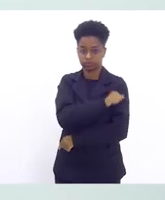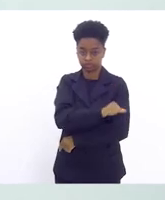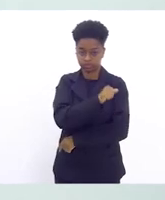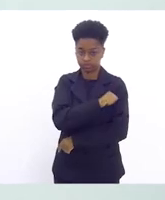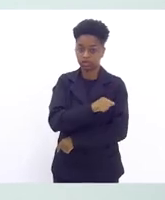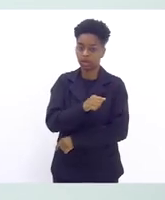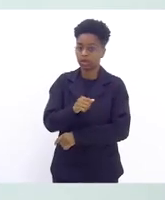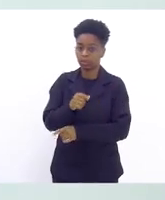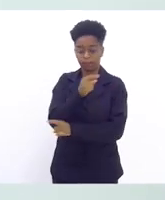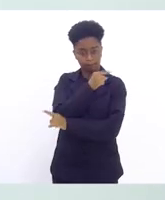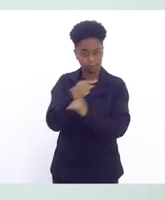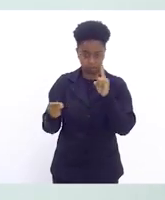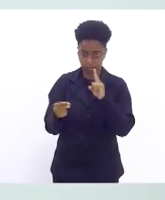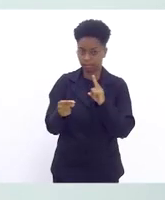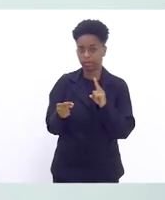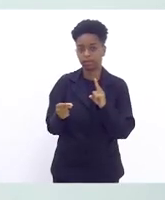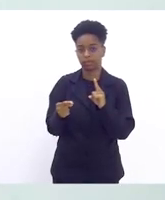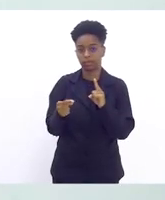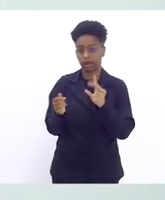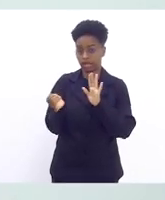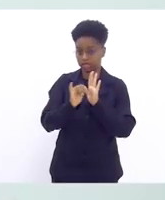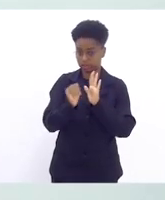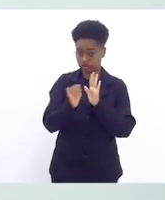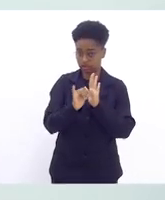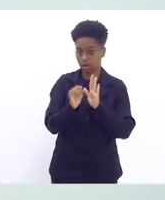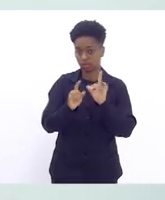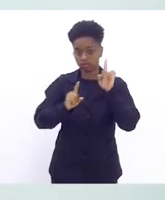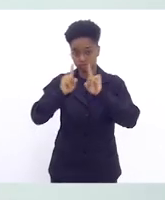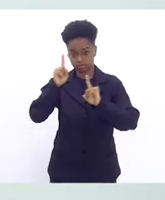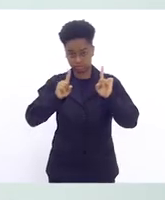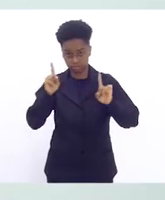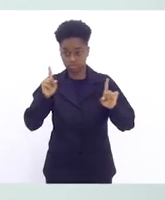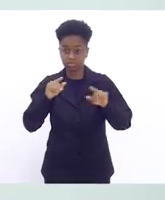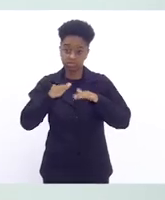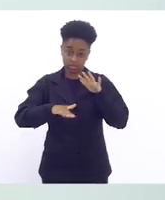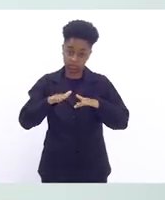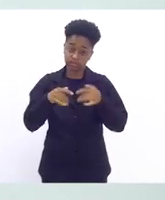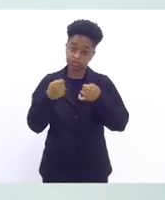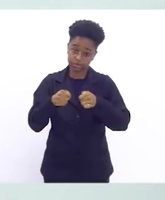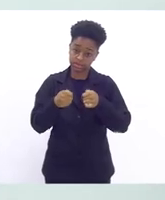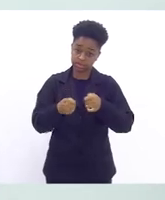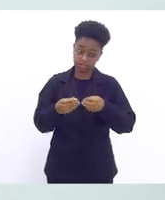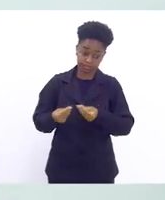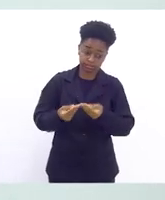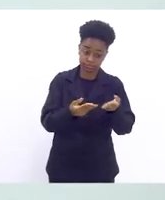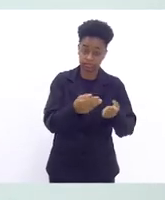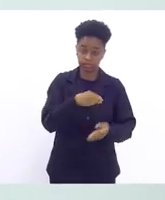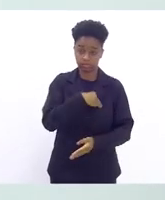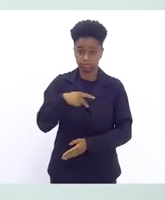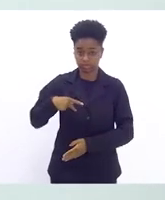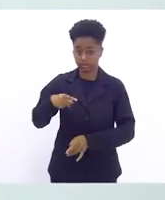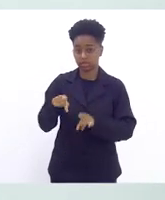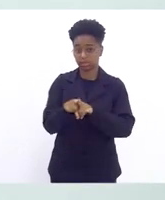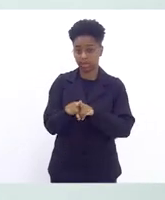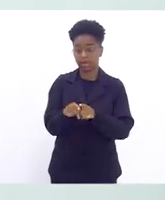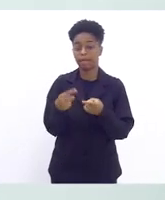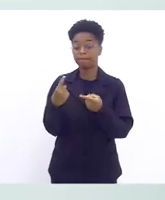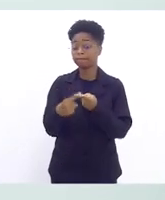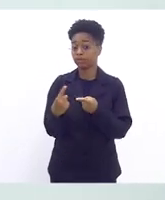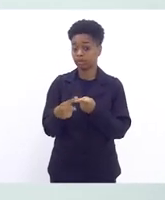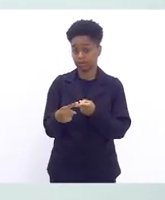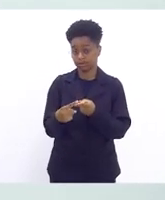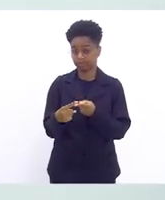impugnação a esse edital de licitação Provavelmente vou ter que levar o Ministério Público também porque